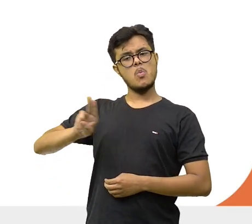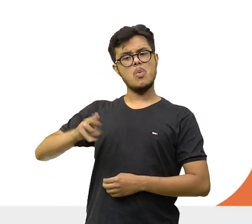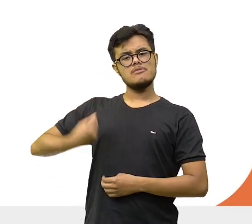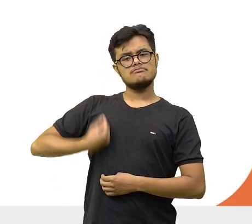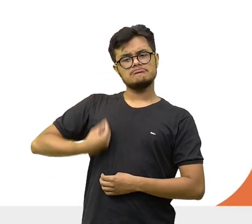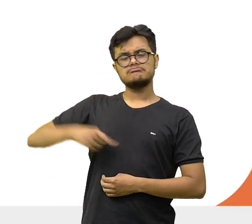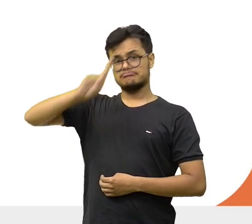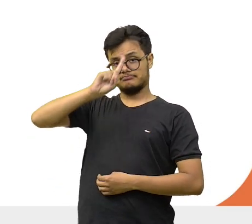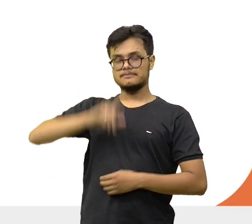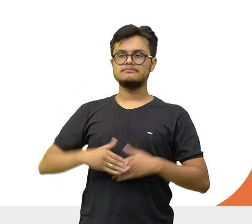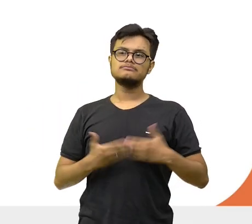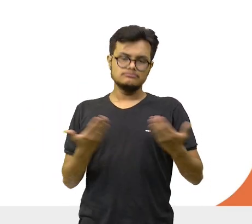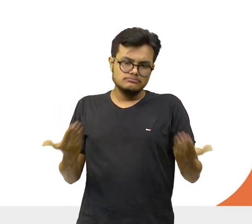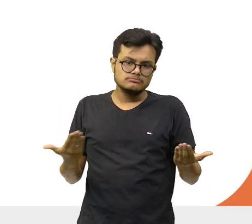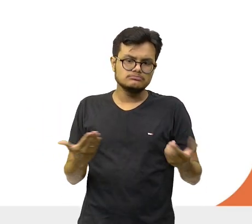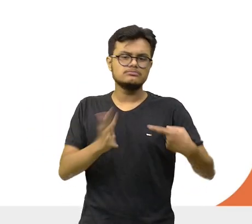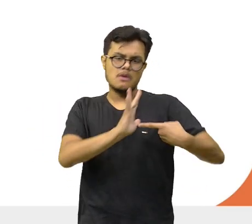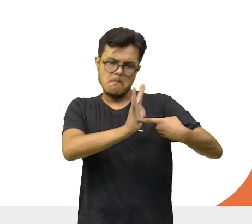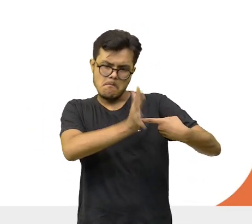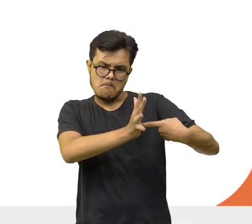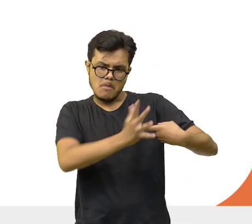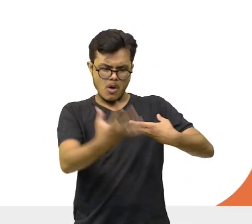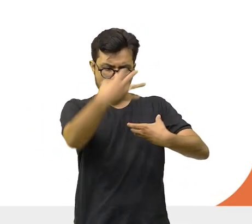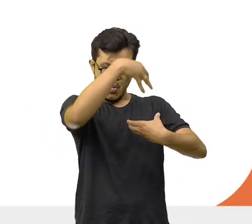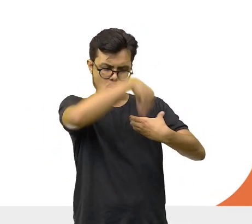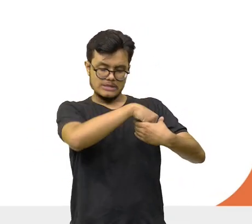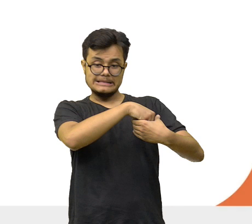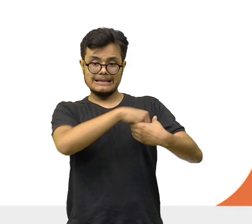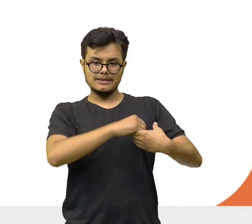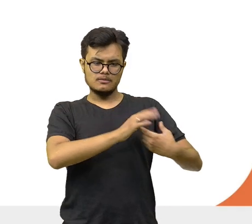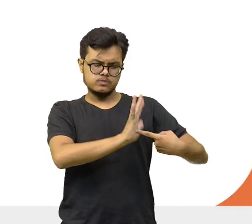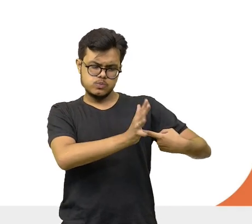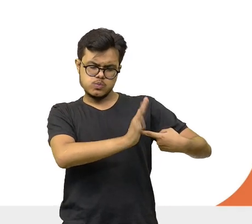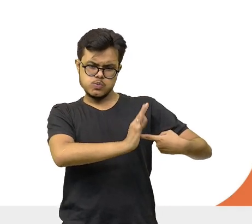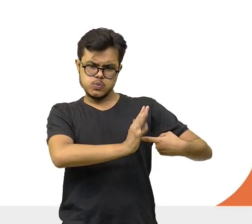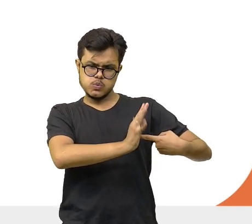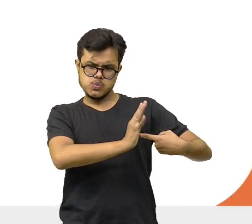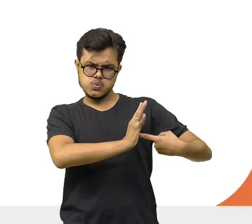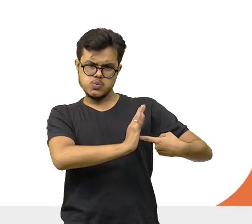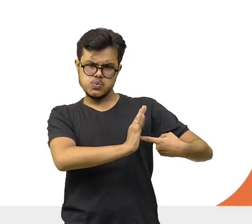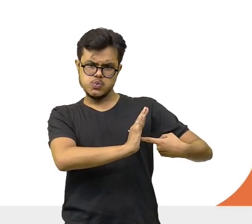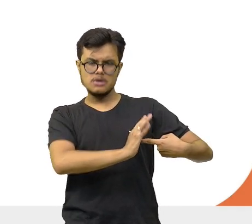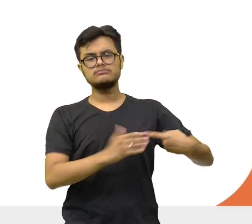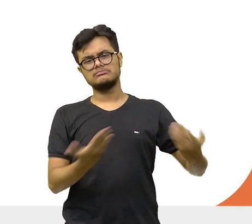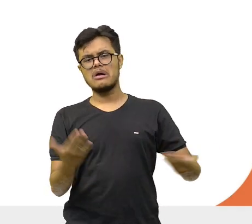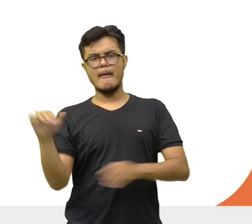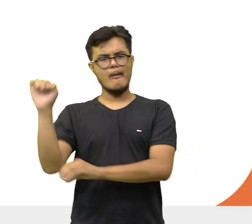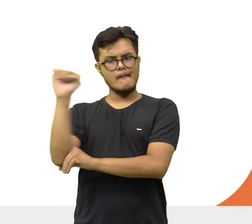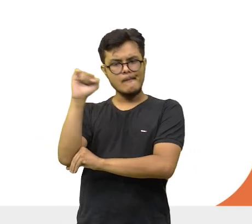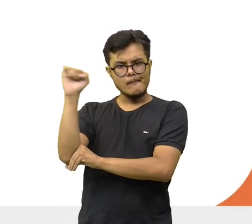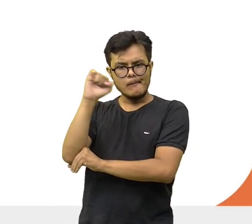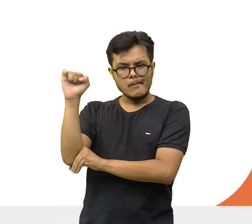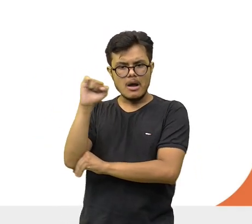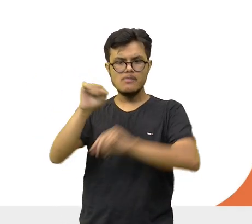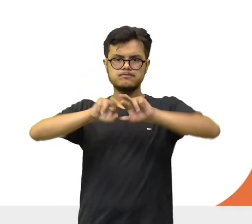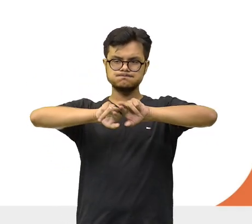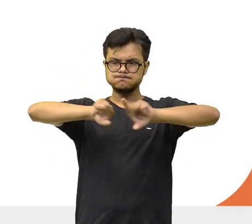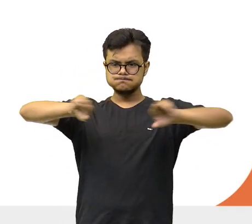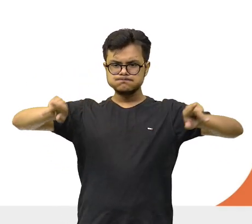usa os motores a combustão interna, onde a maioria dos nossos carros e equipamentos